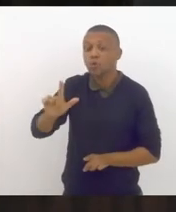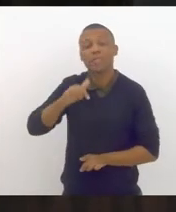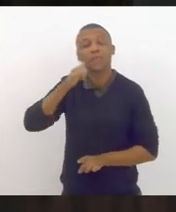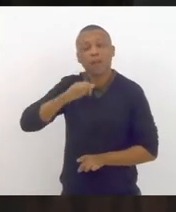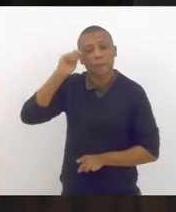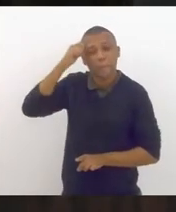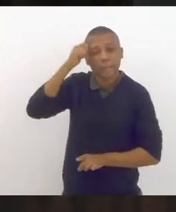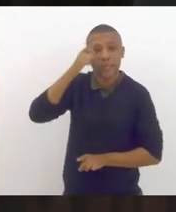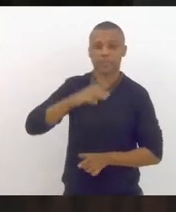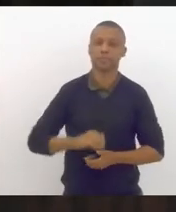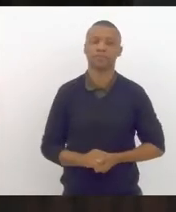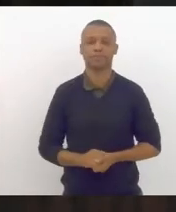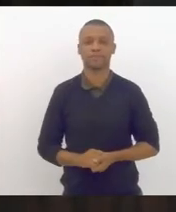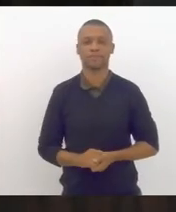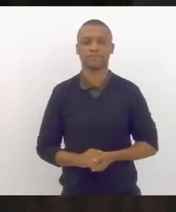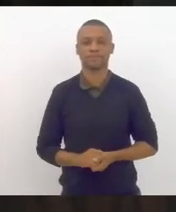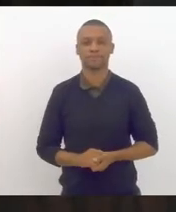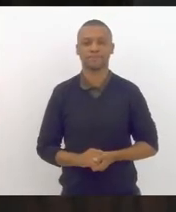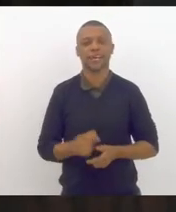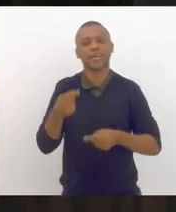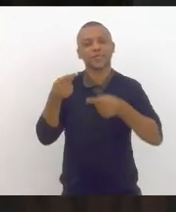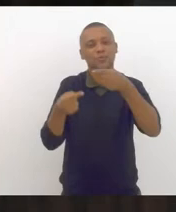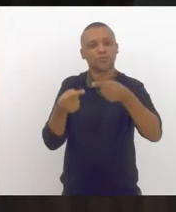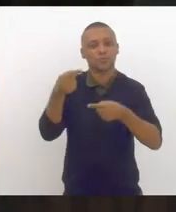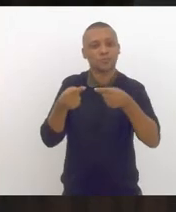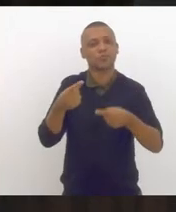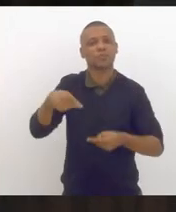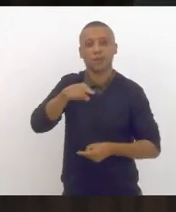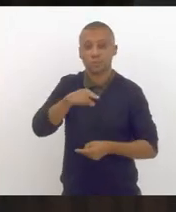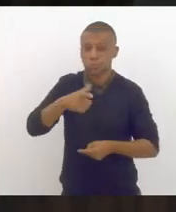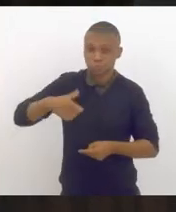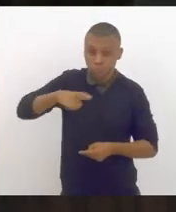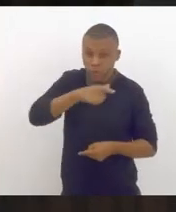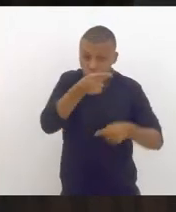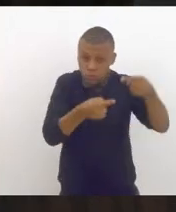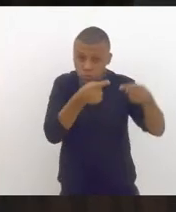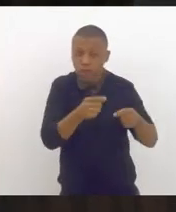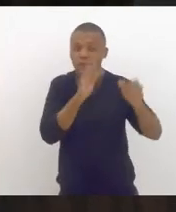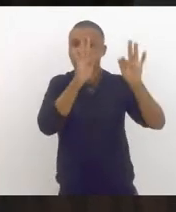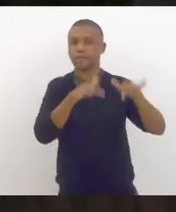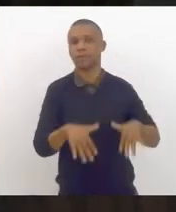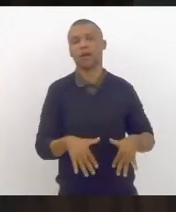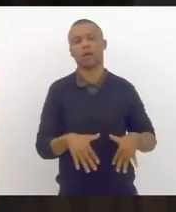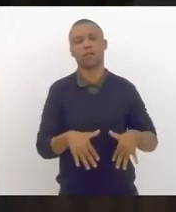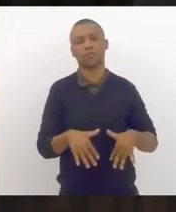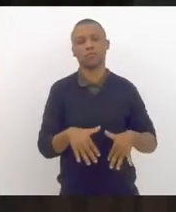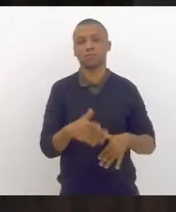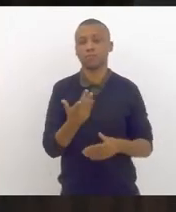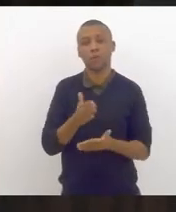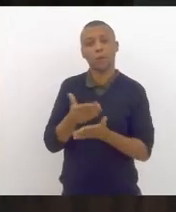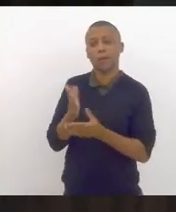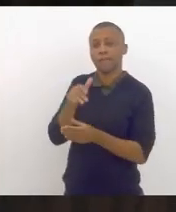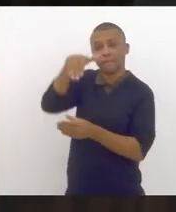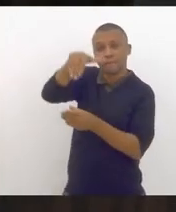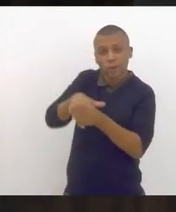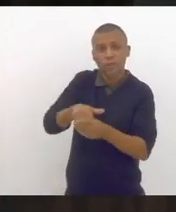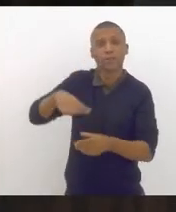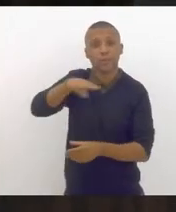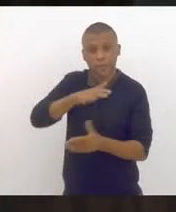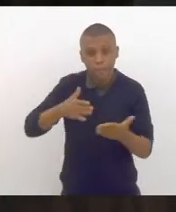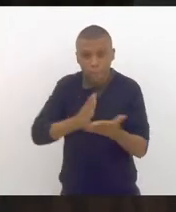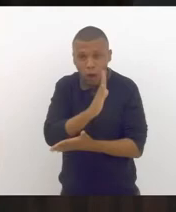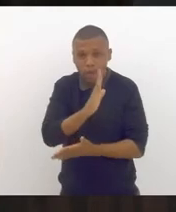pretas. Em discussão. 90, quem queira discutir, encerrada a discussão. Em votação. Os senhores que